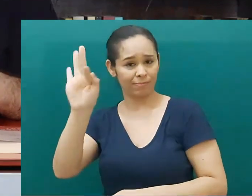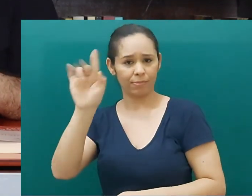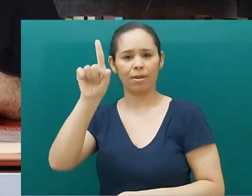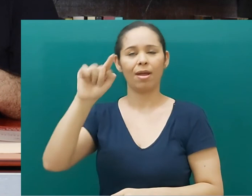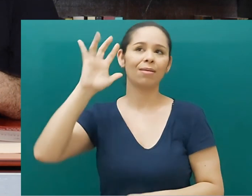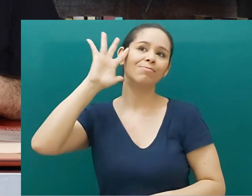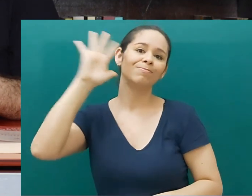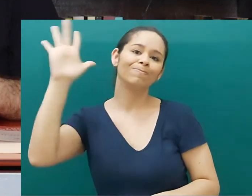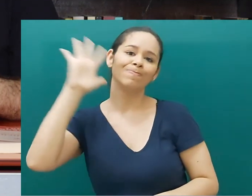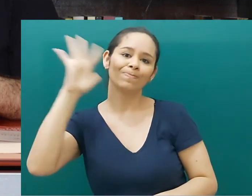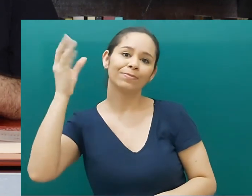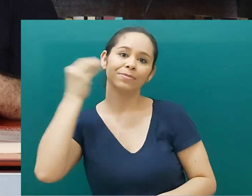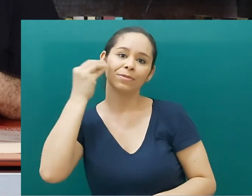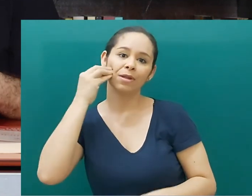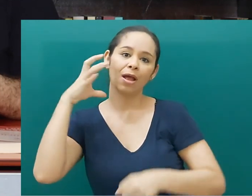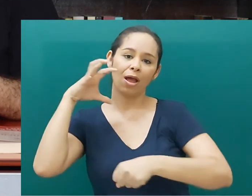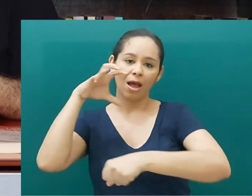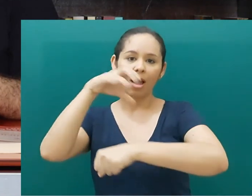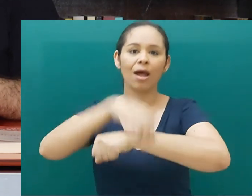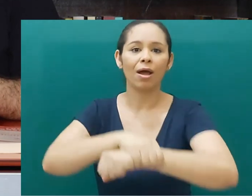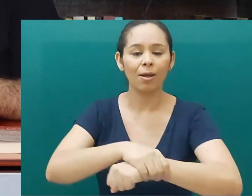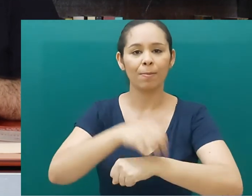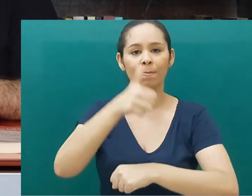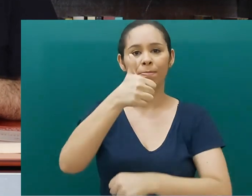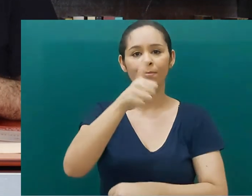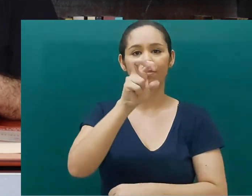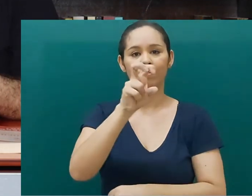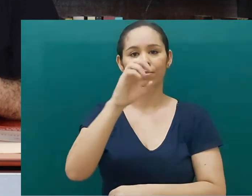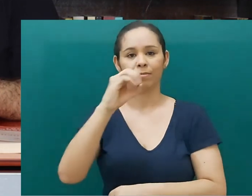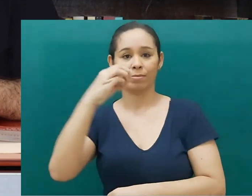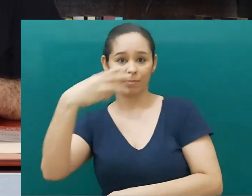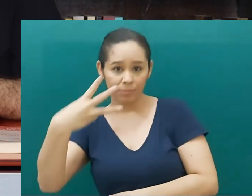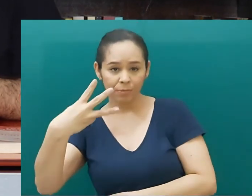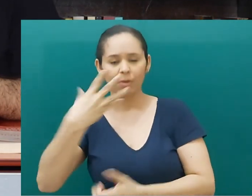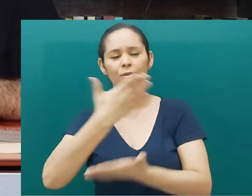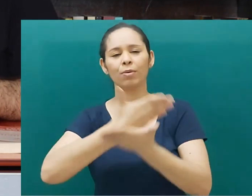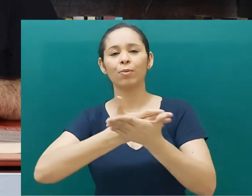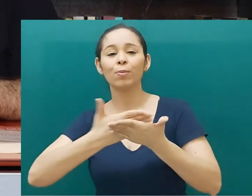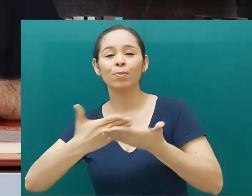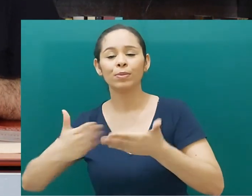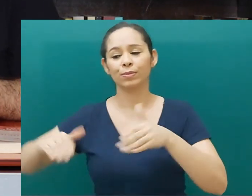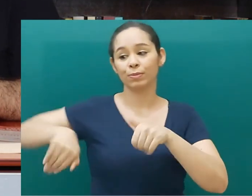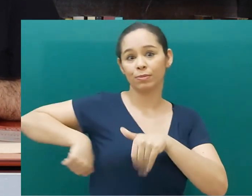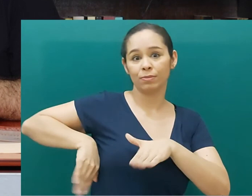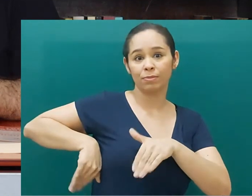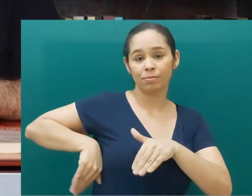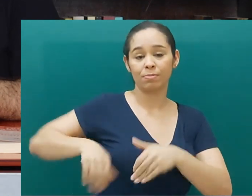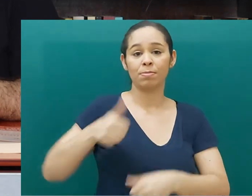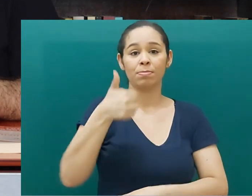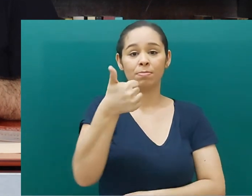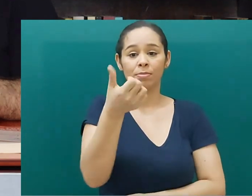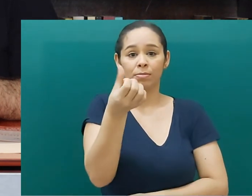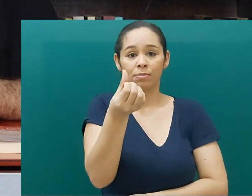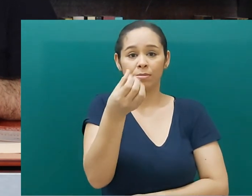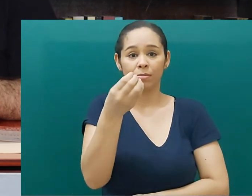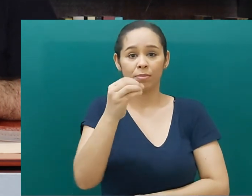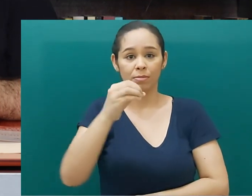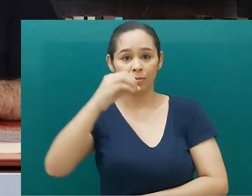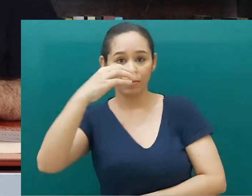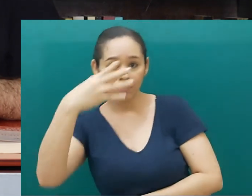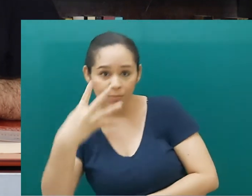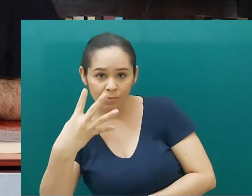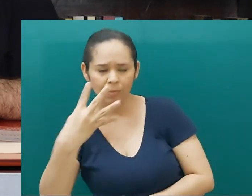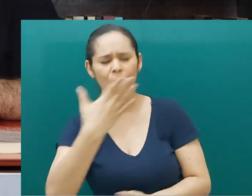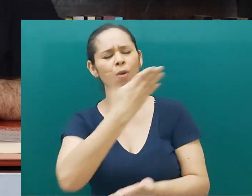projeto imperialista e colonialista desde 1503. Na Guiana começou em 1604. As